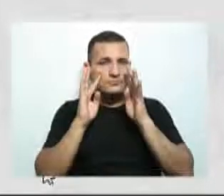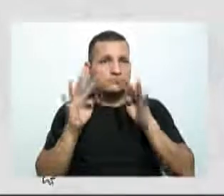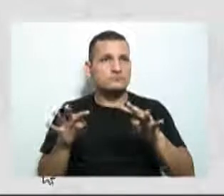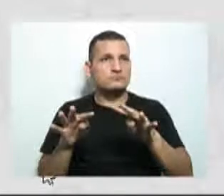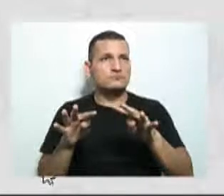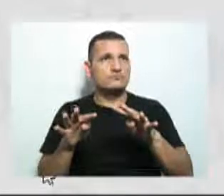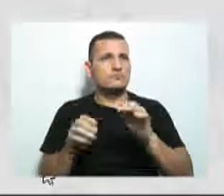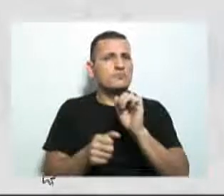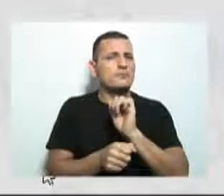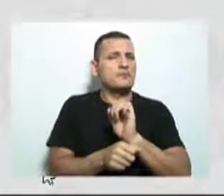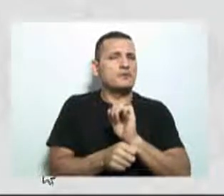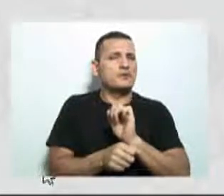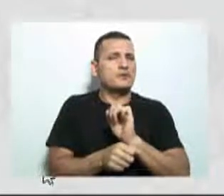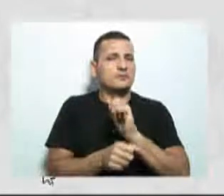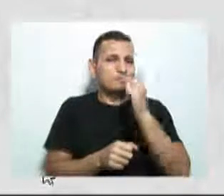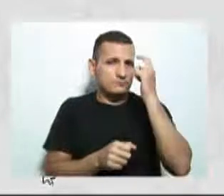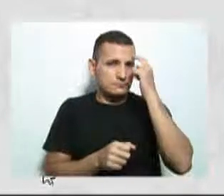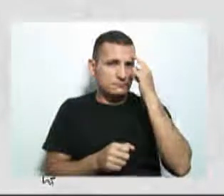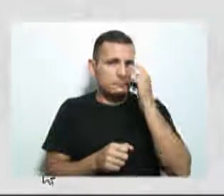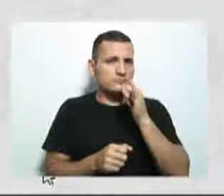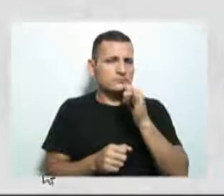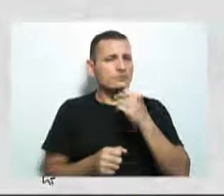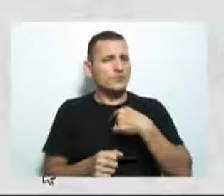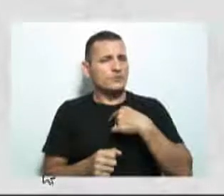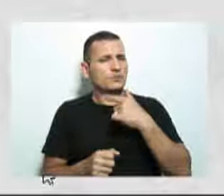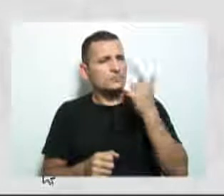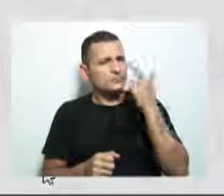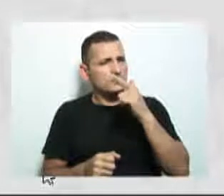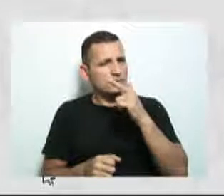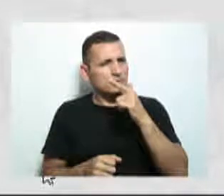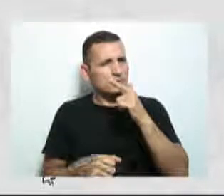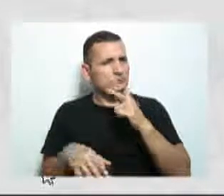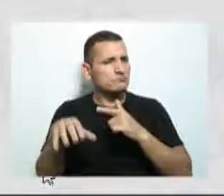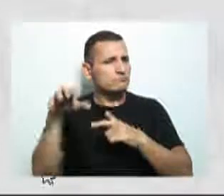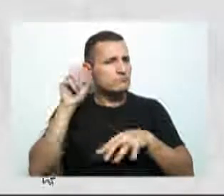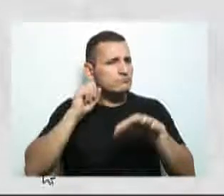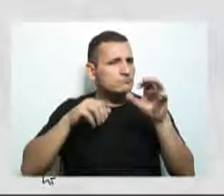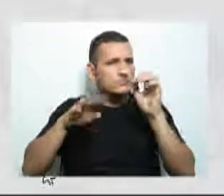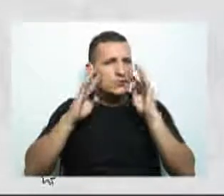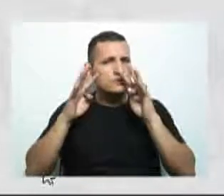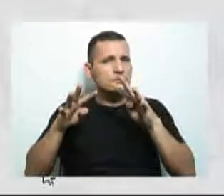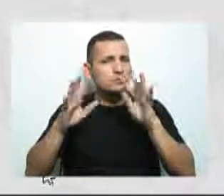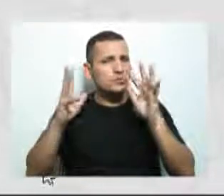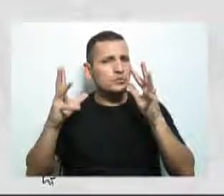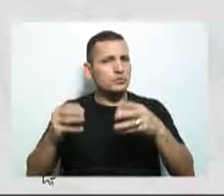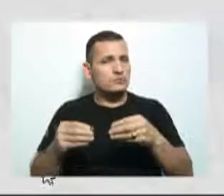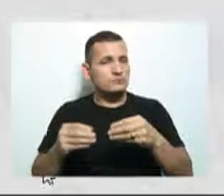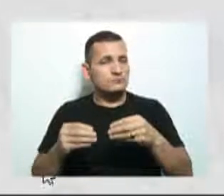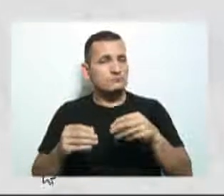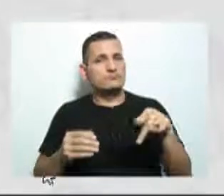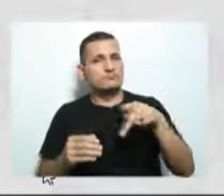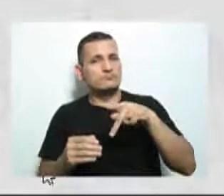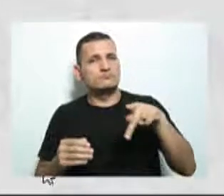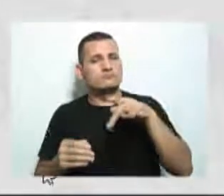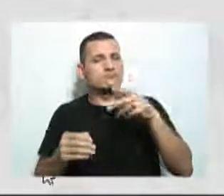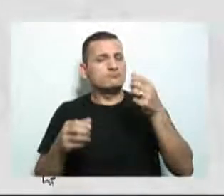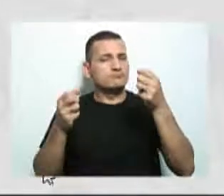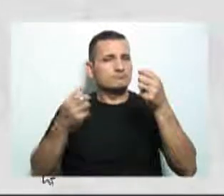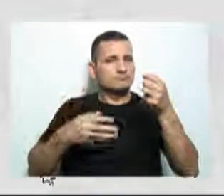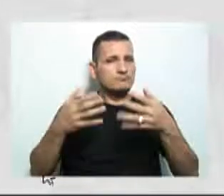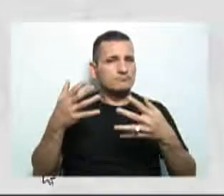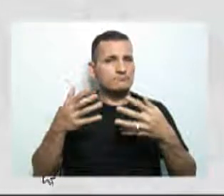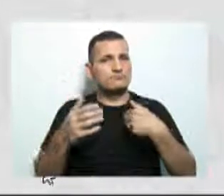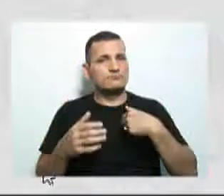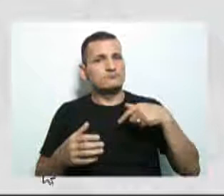pouco e pensa, será que eu estou realmente conseguindo ouvir tudo o que eu preciso ouvir? Na hora que o professor está falando, não é? Na hora que